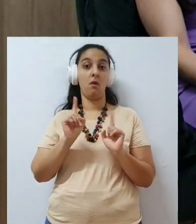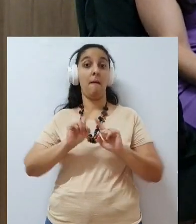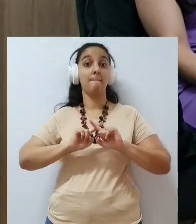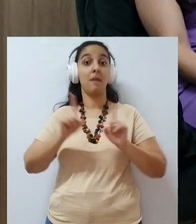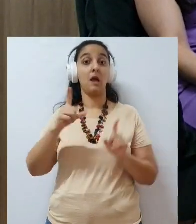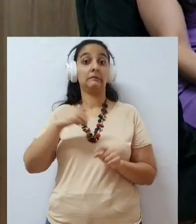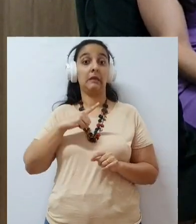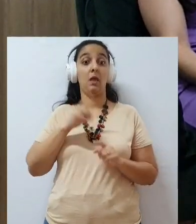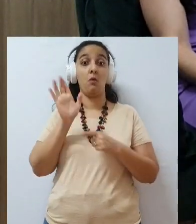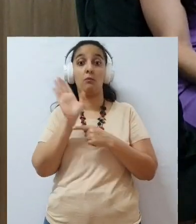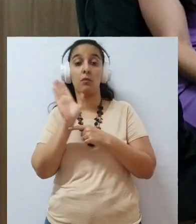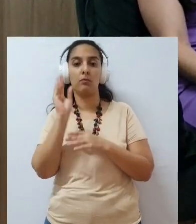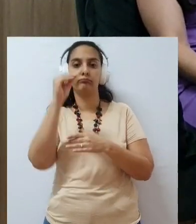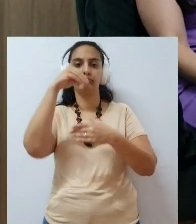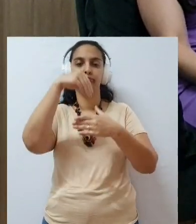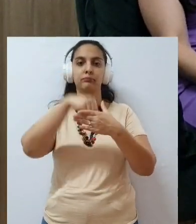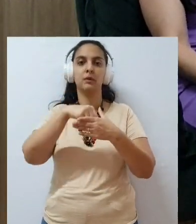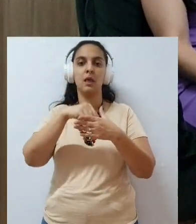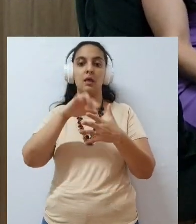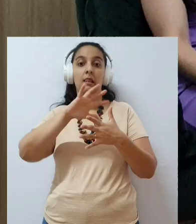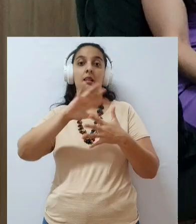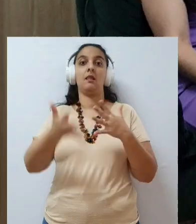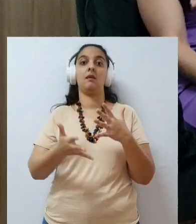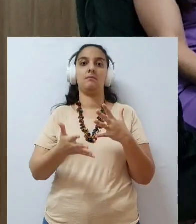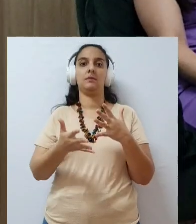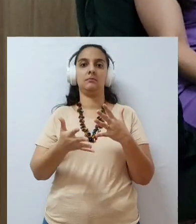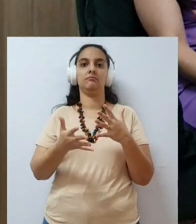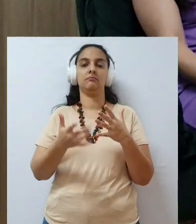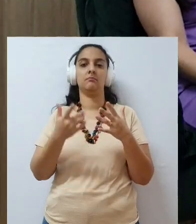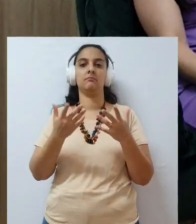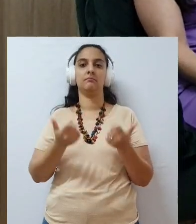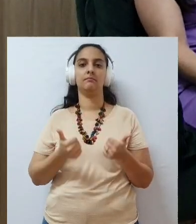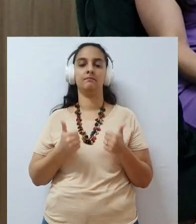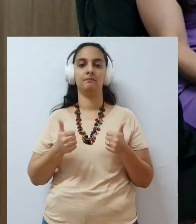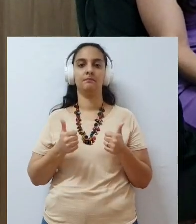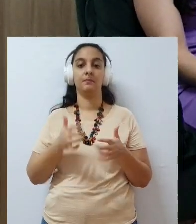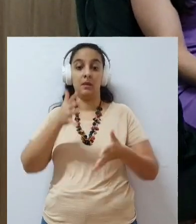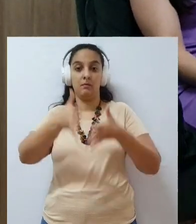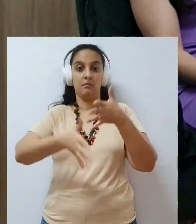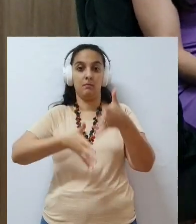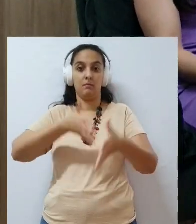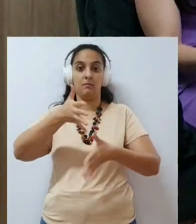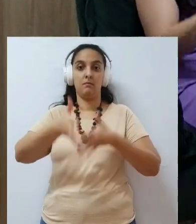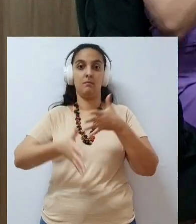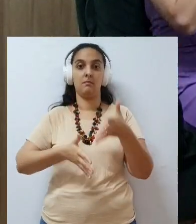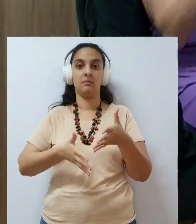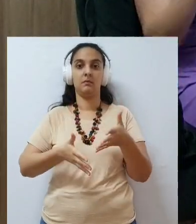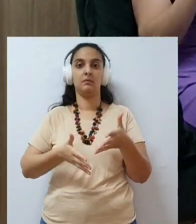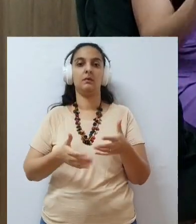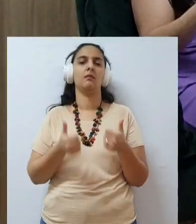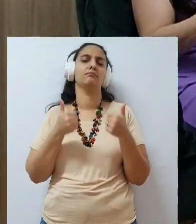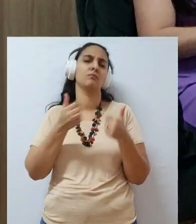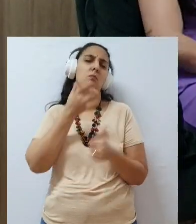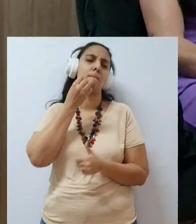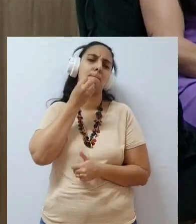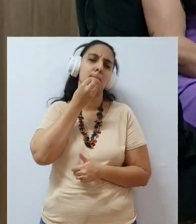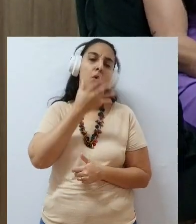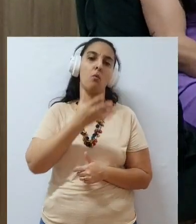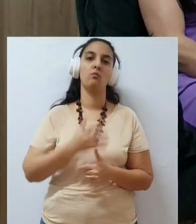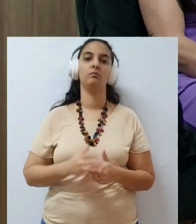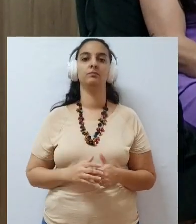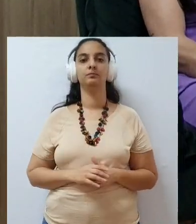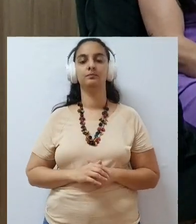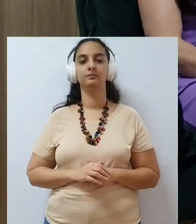de debate, mas eles usam o filme todo língua de sinais, tá bom? São filmes excepcionais, gente,